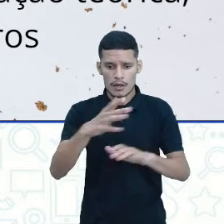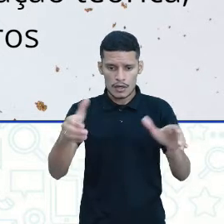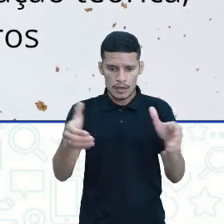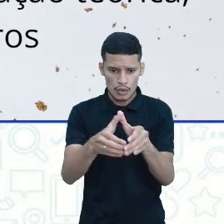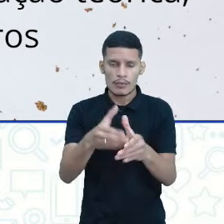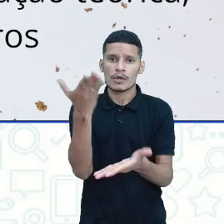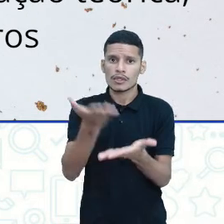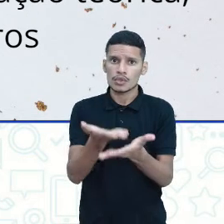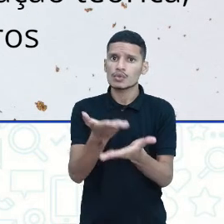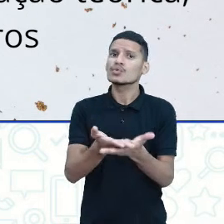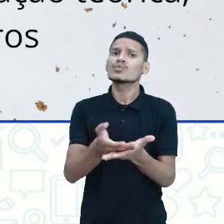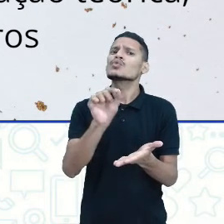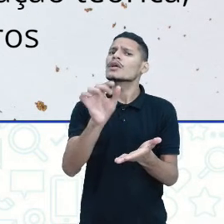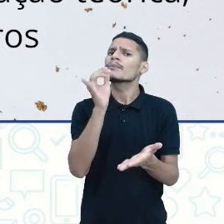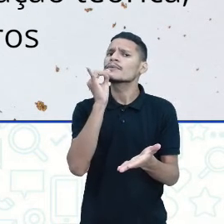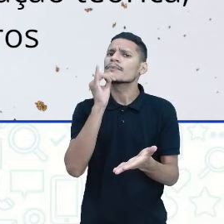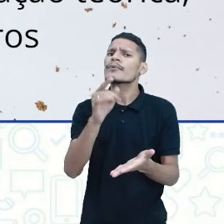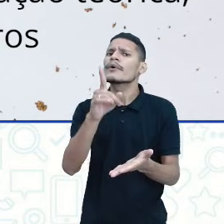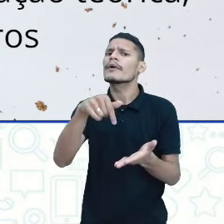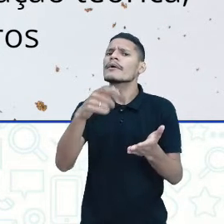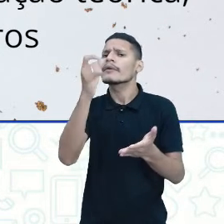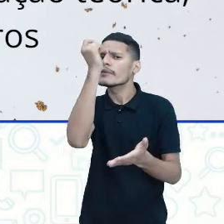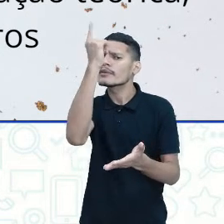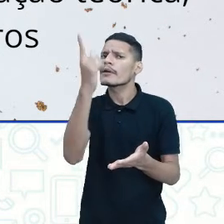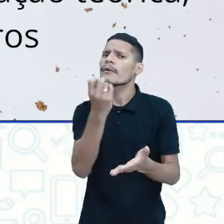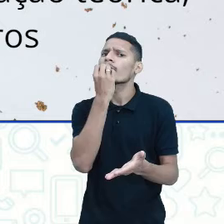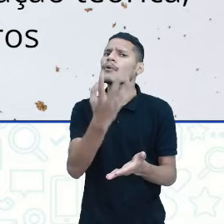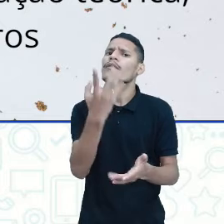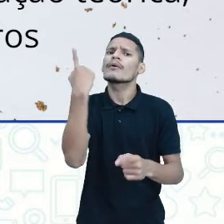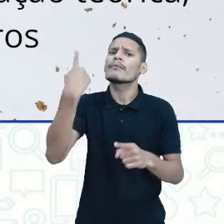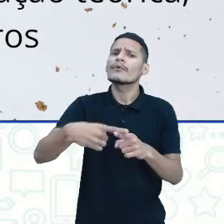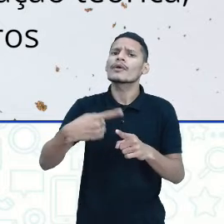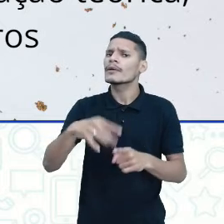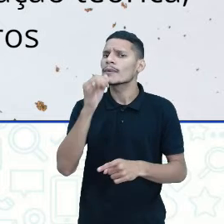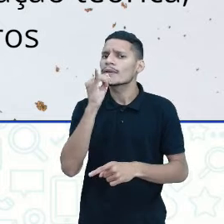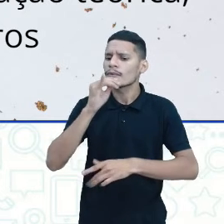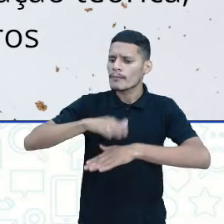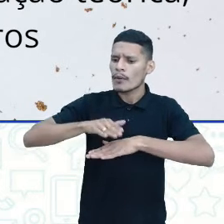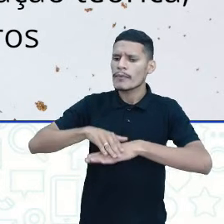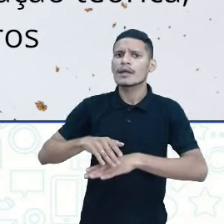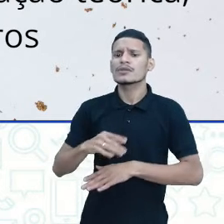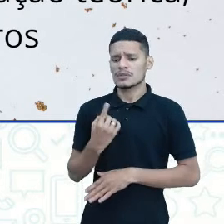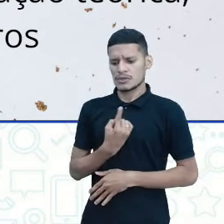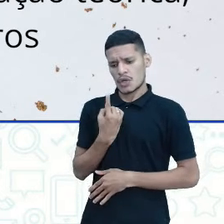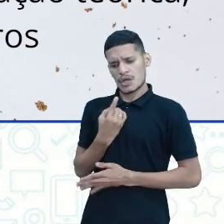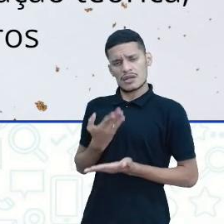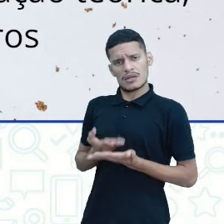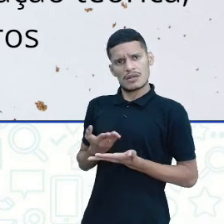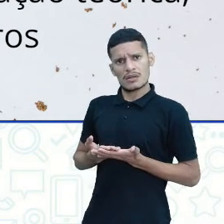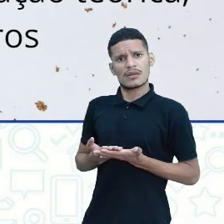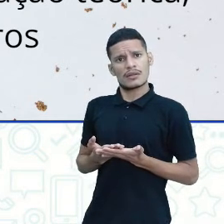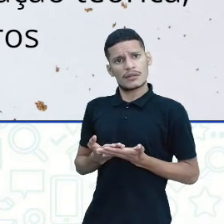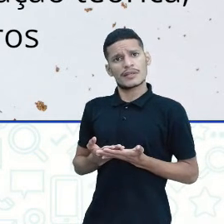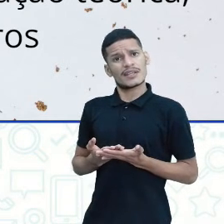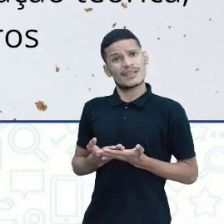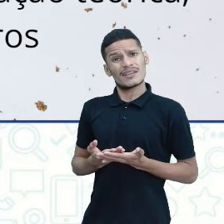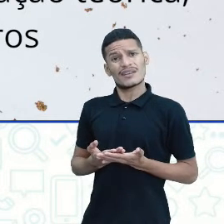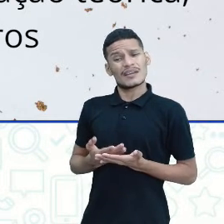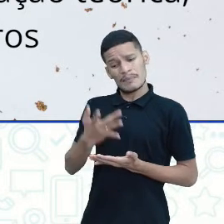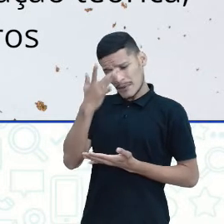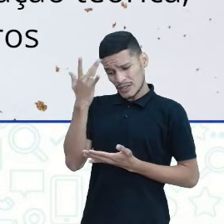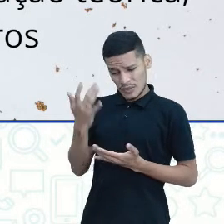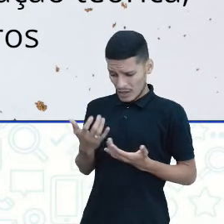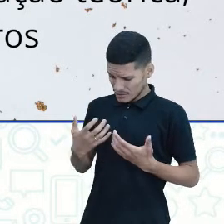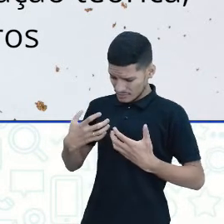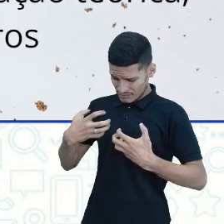estudo, que é inclusive uma ideia muito boa, porque às vezes o estudo solitário ele é